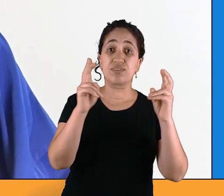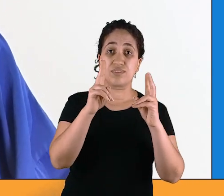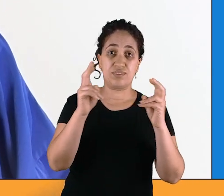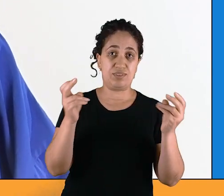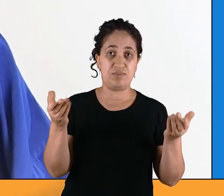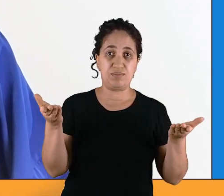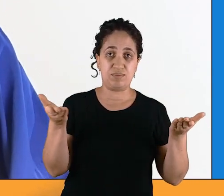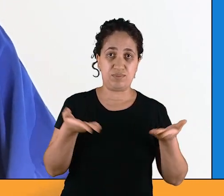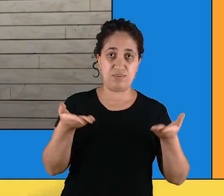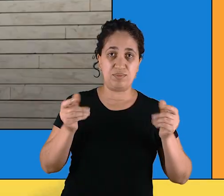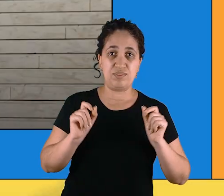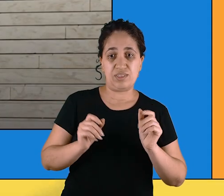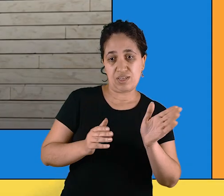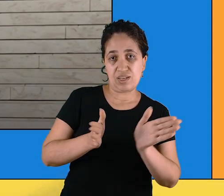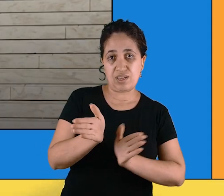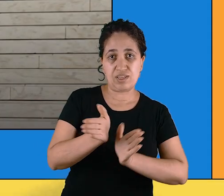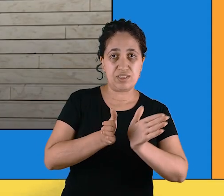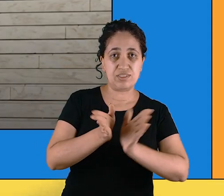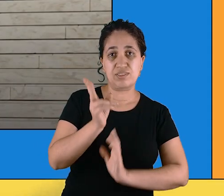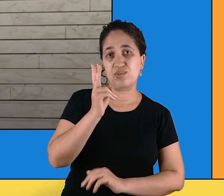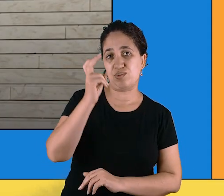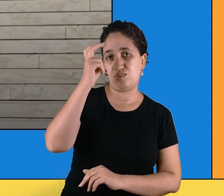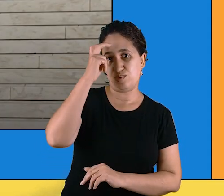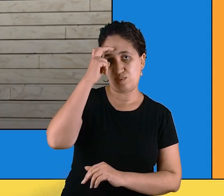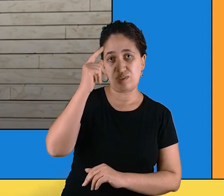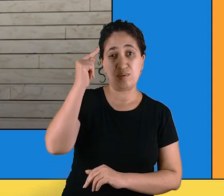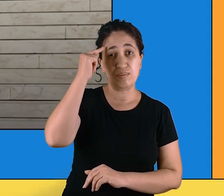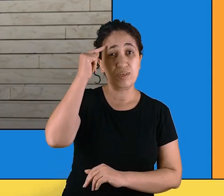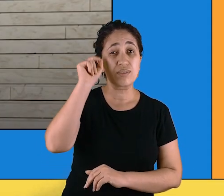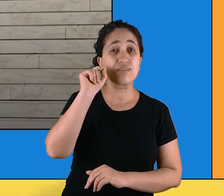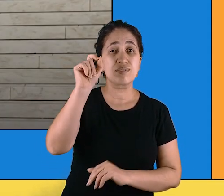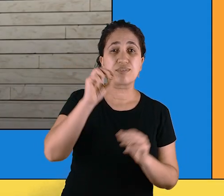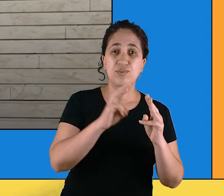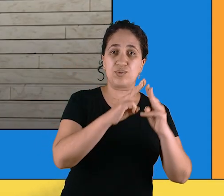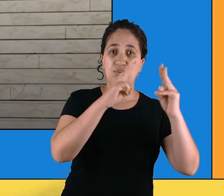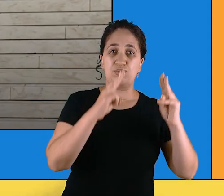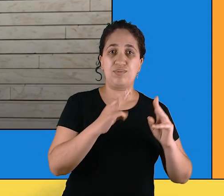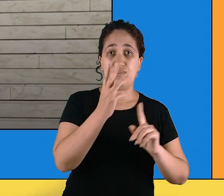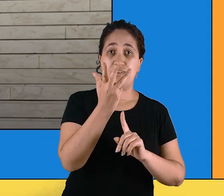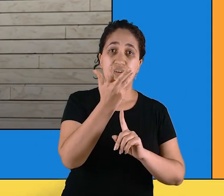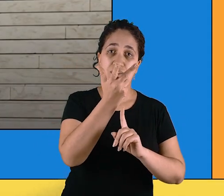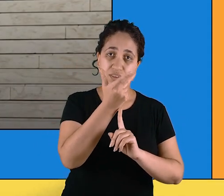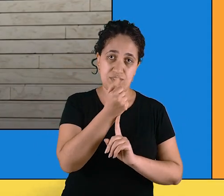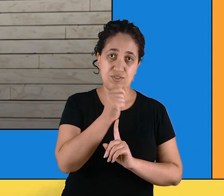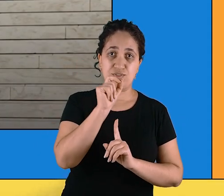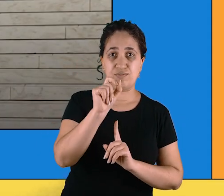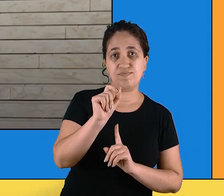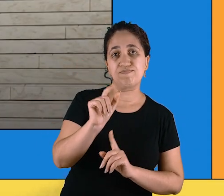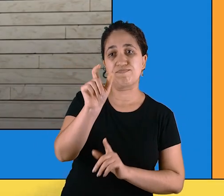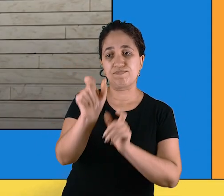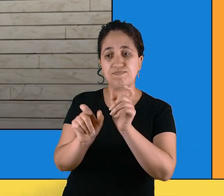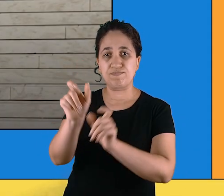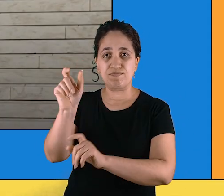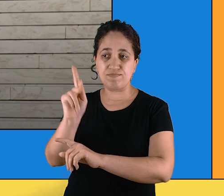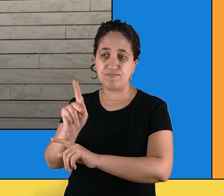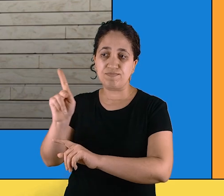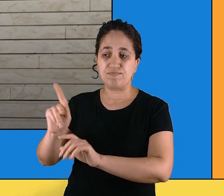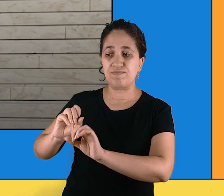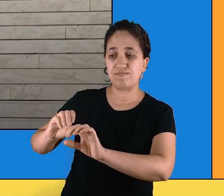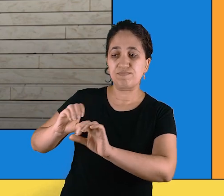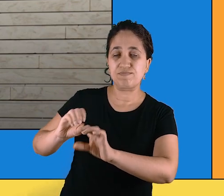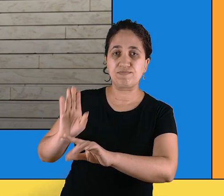trabalhar hoje nessa aula é acessibilidade cultural, pensando nos museus de arte, né? Para ajudar aí os professores,